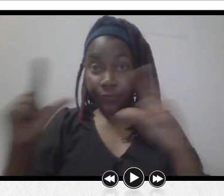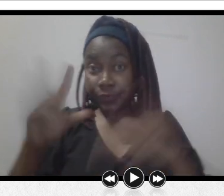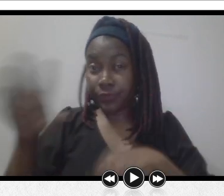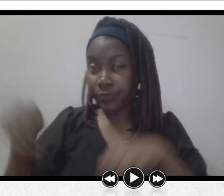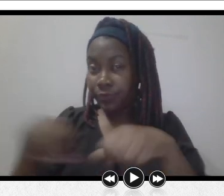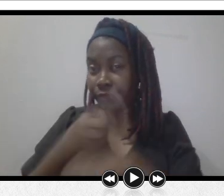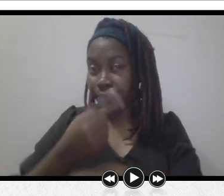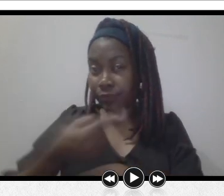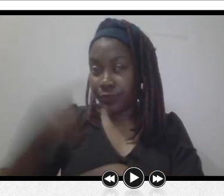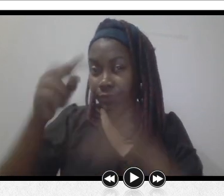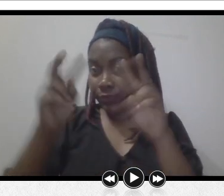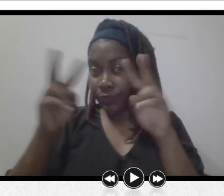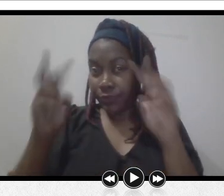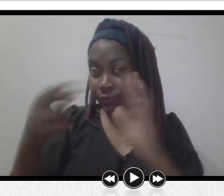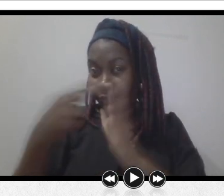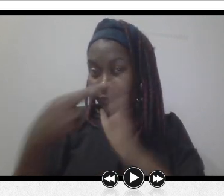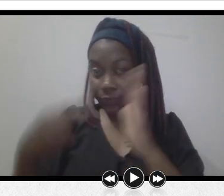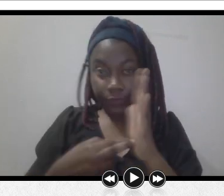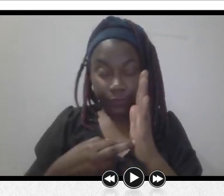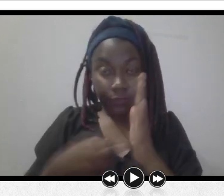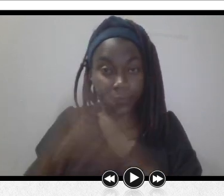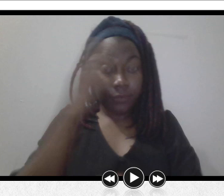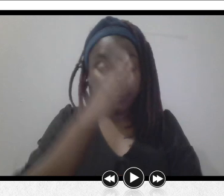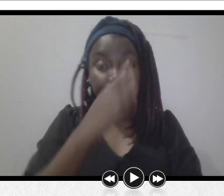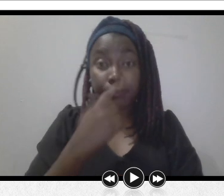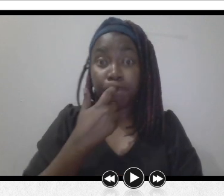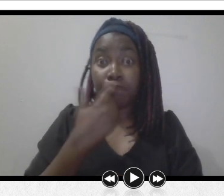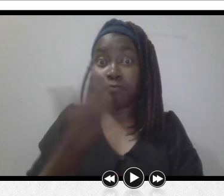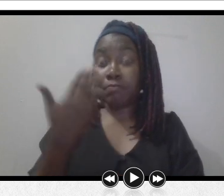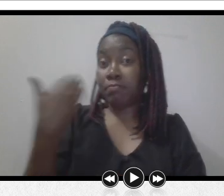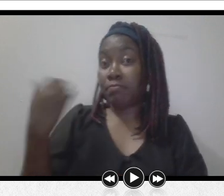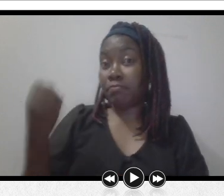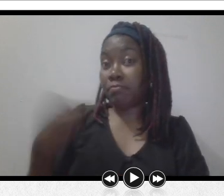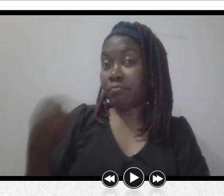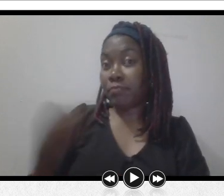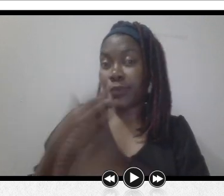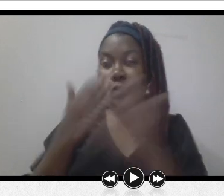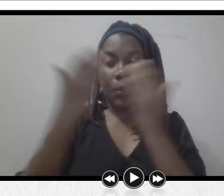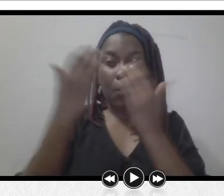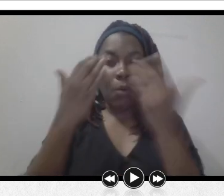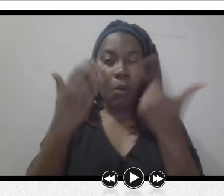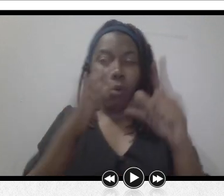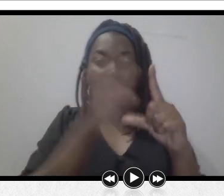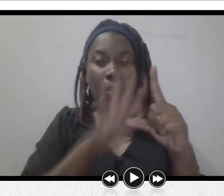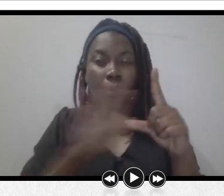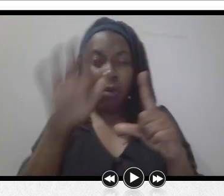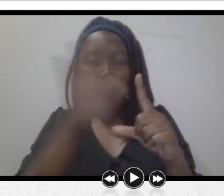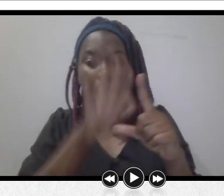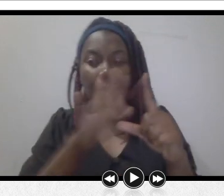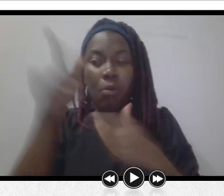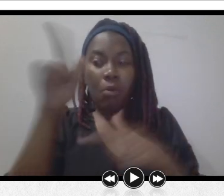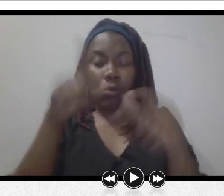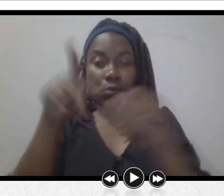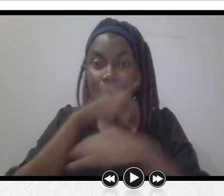primeiro tópico que a regulação brasileira é extremamente recente quando comparado com outros mercados regulados de outros